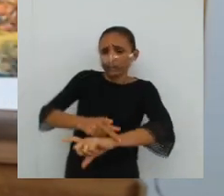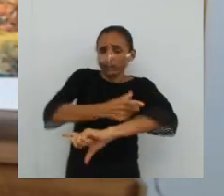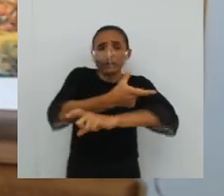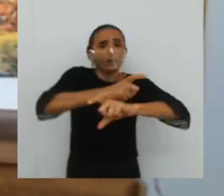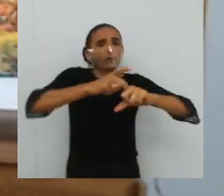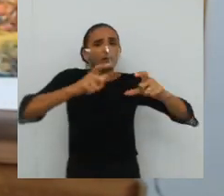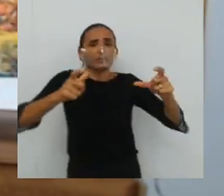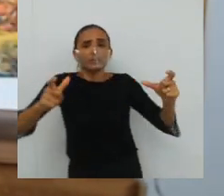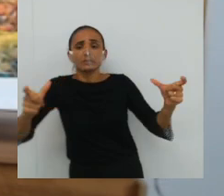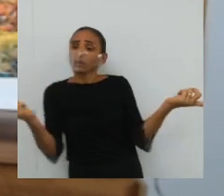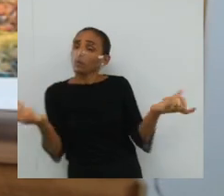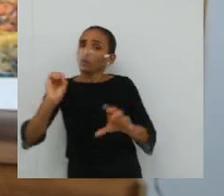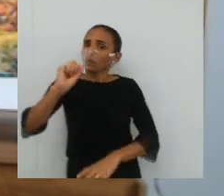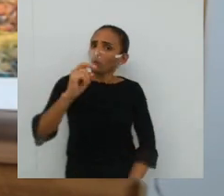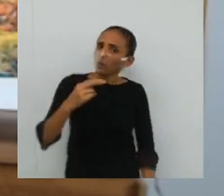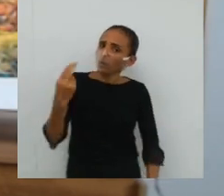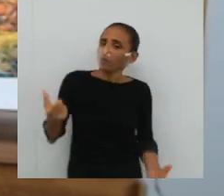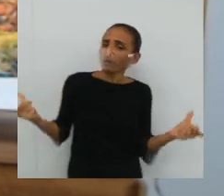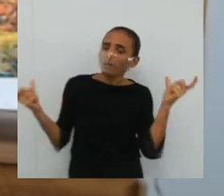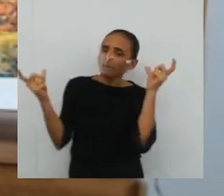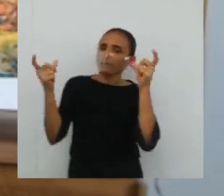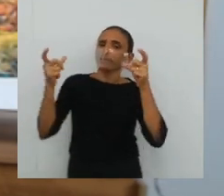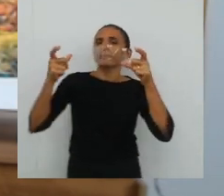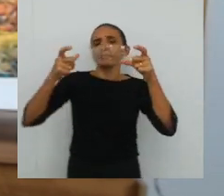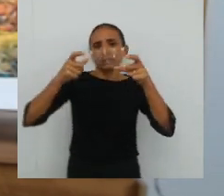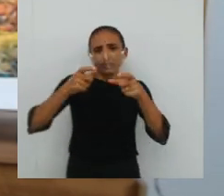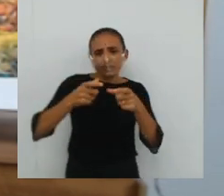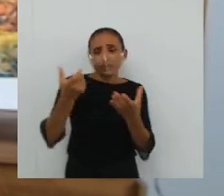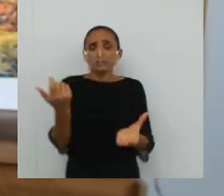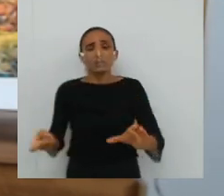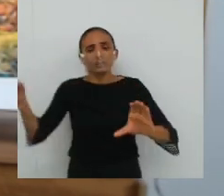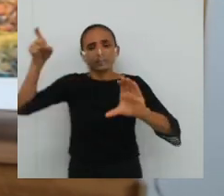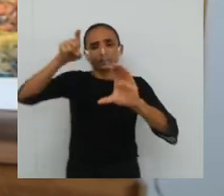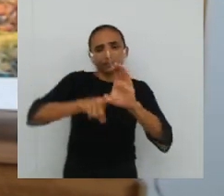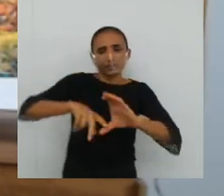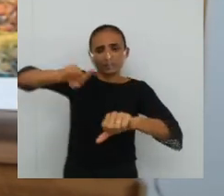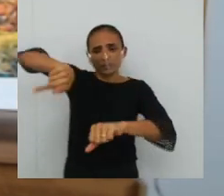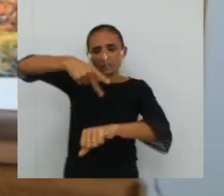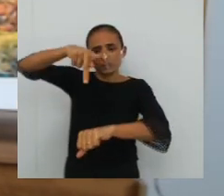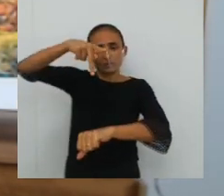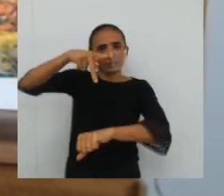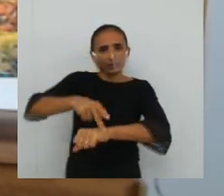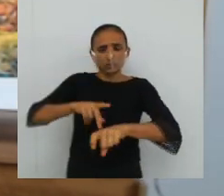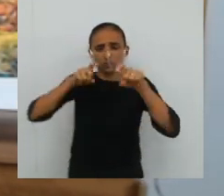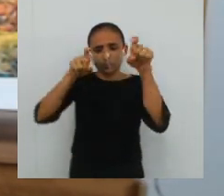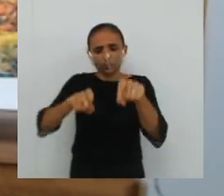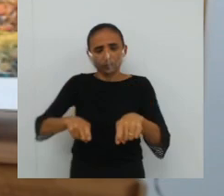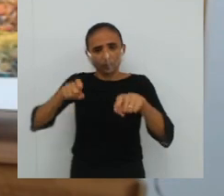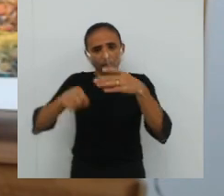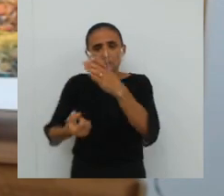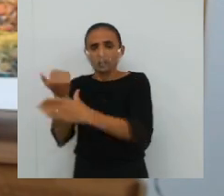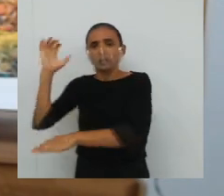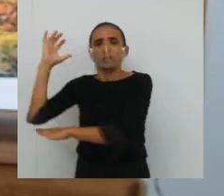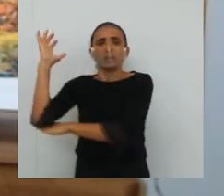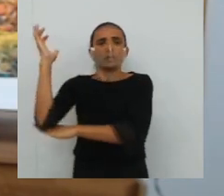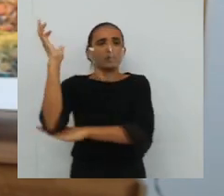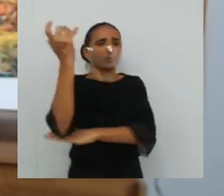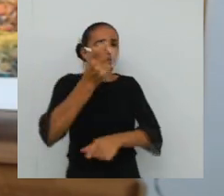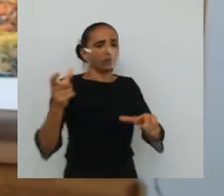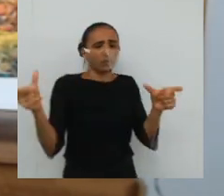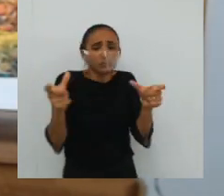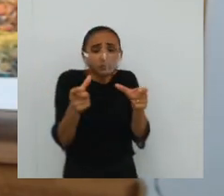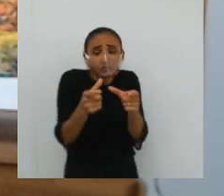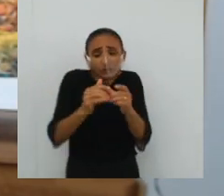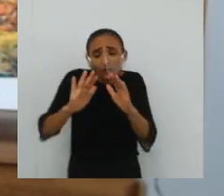ou menor grau. Quanto maior a dependência de um país na agricultura, menor será o seu